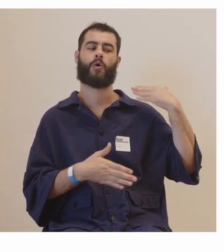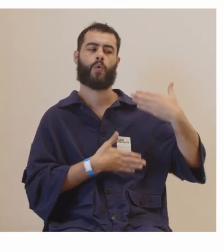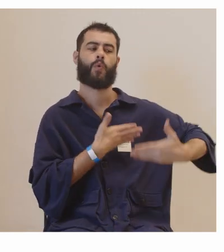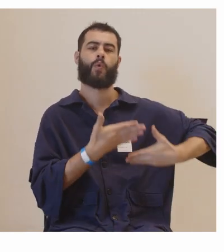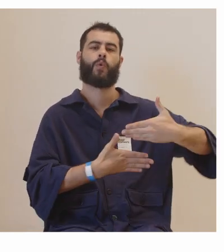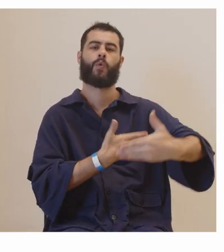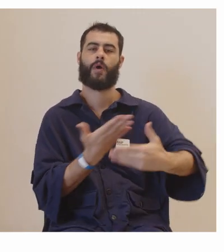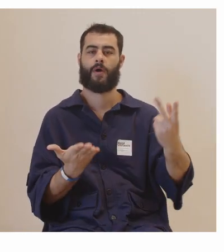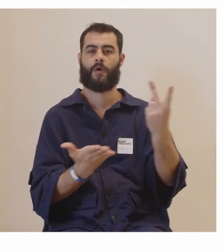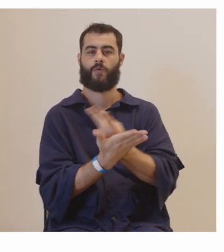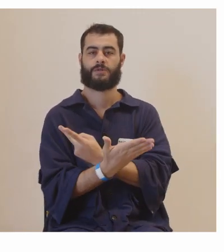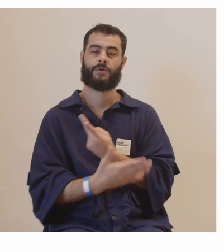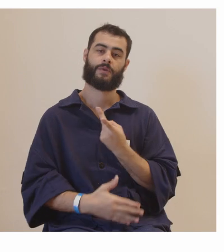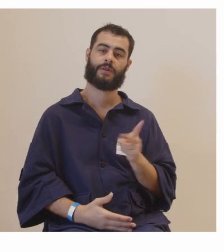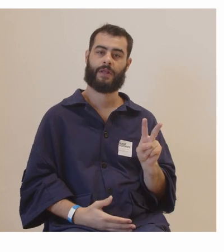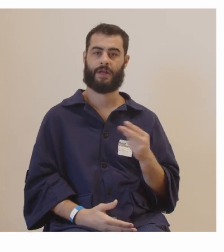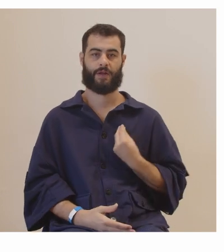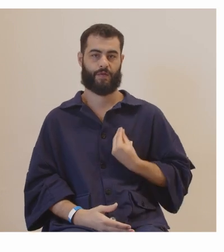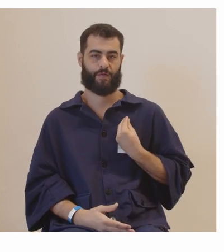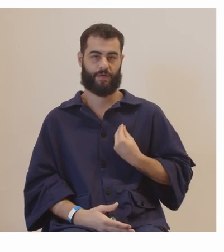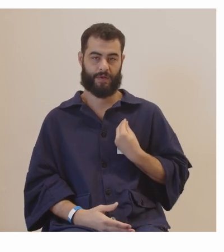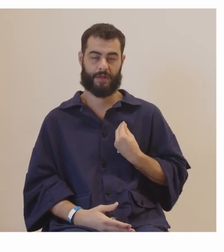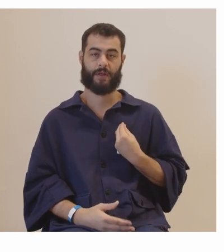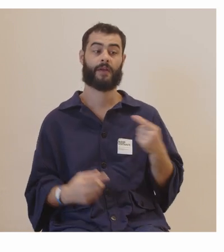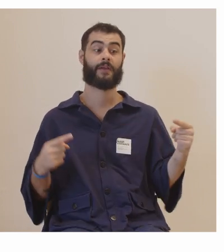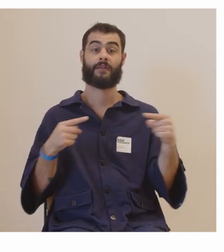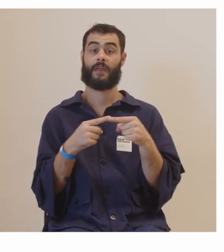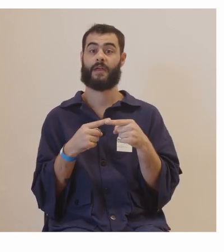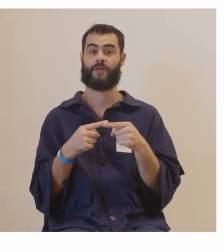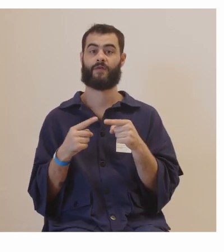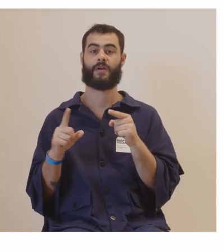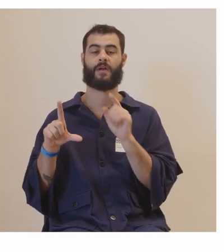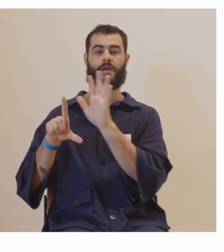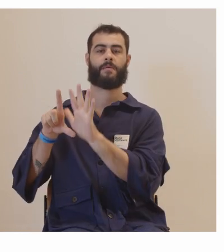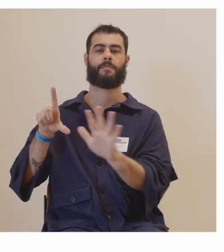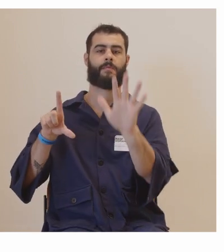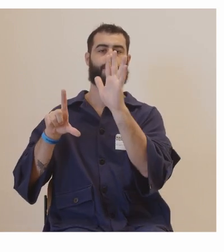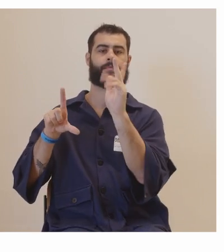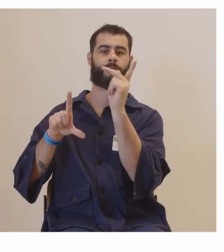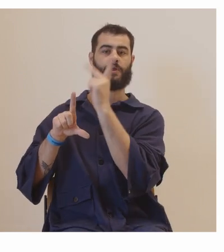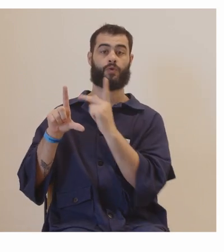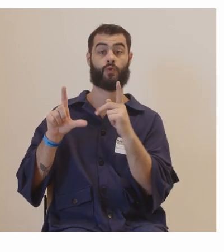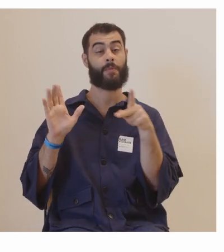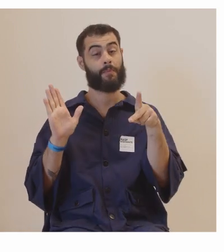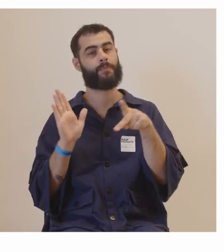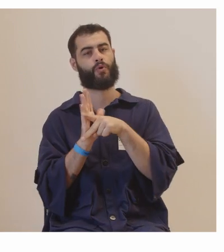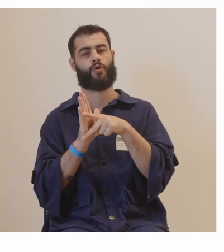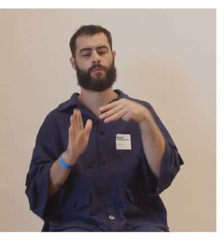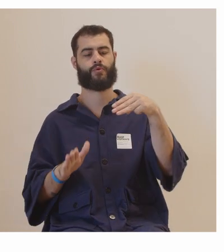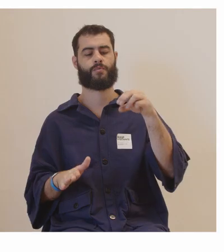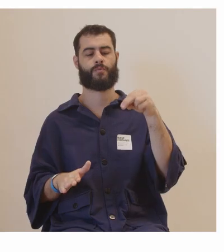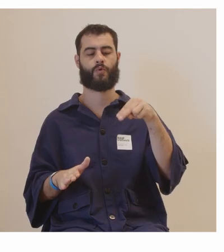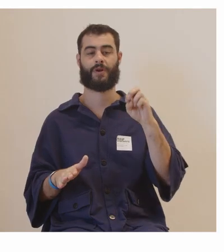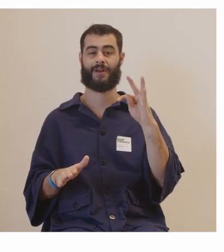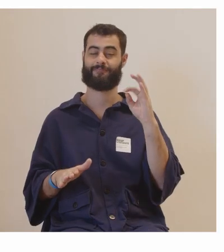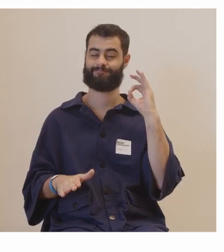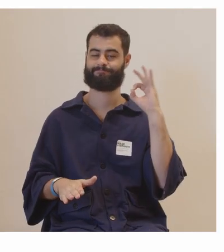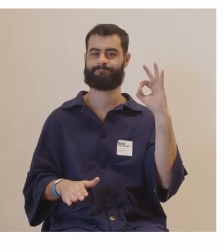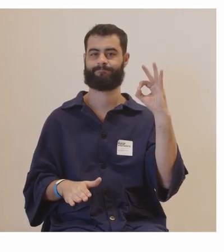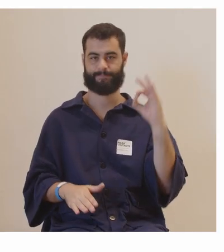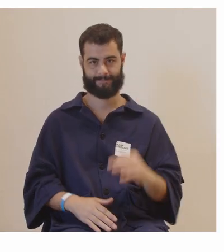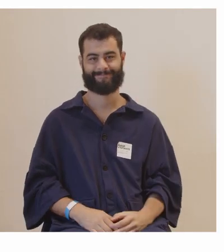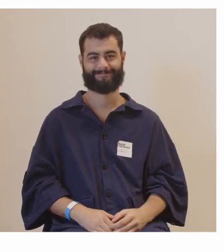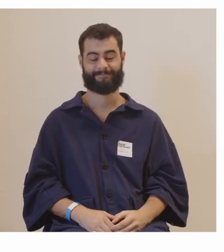caracterizaram aquilo que a gente entende que é a pintura impressionista do Monet por excelência. né? Então, em primeiro